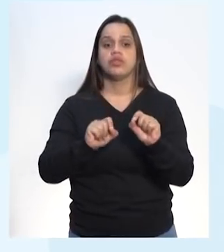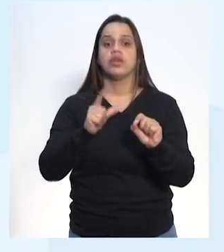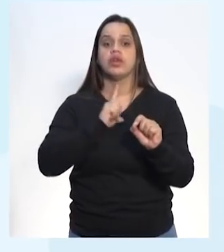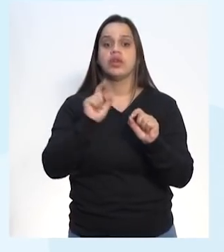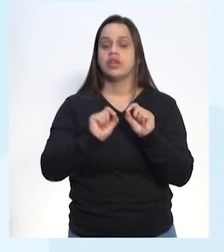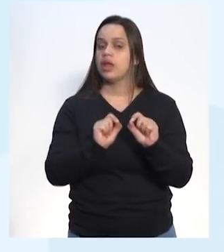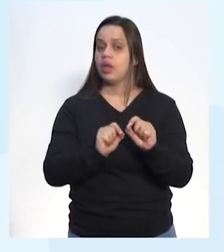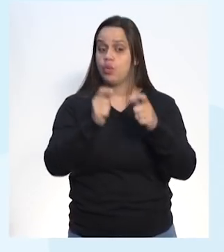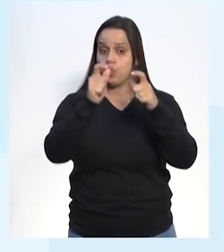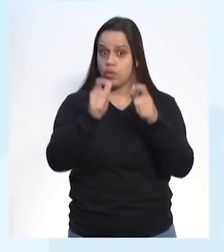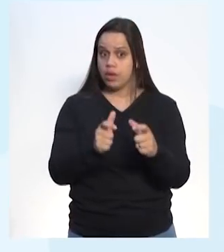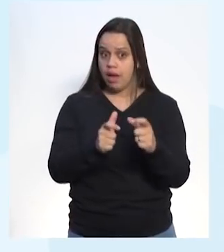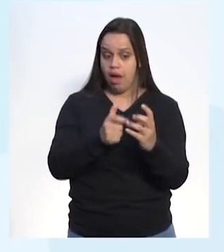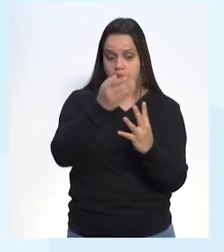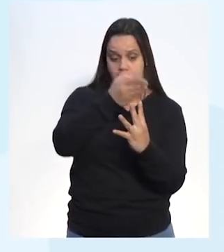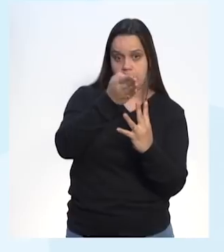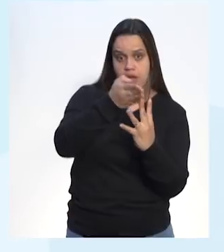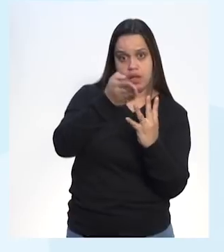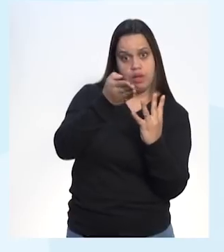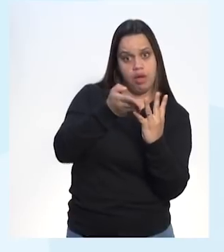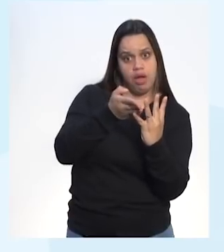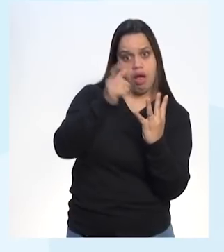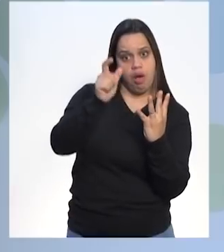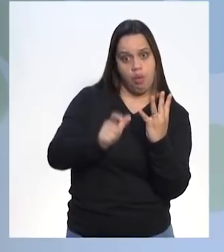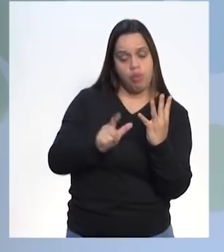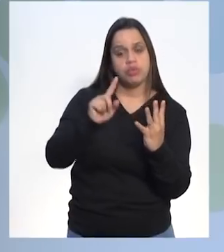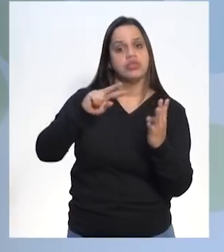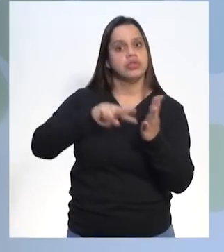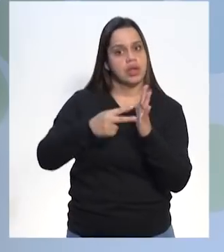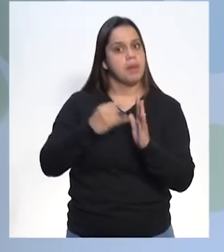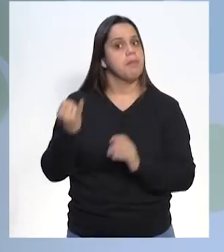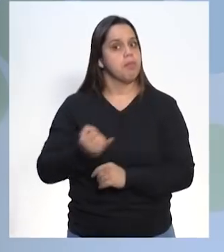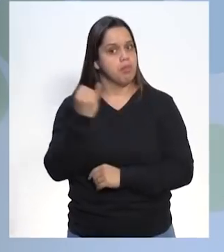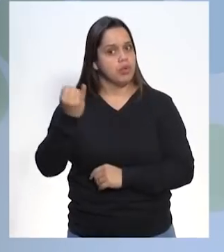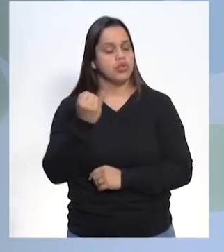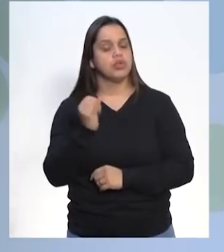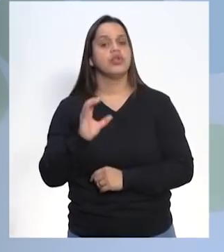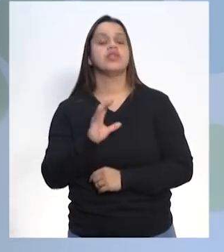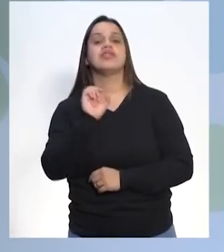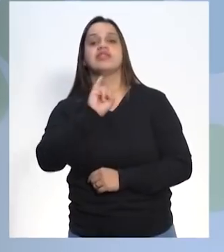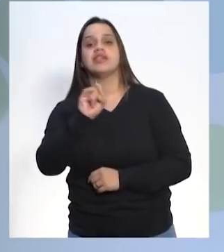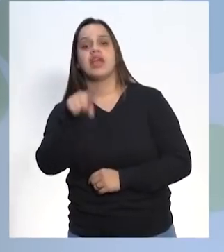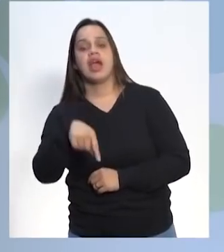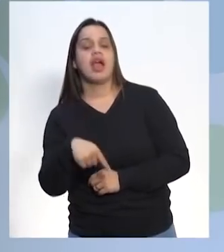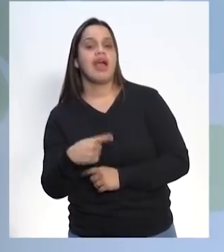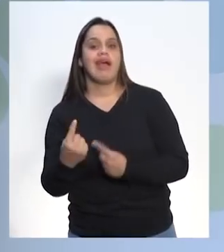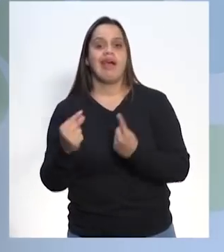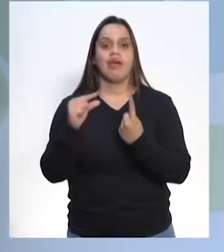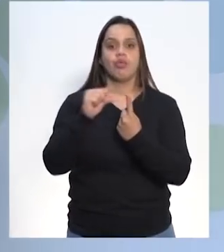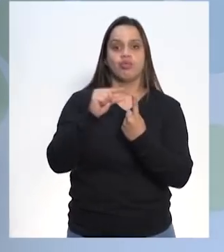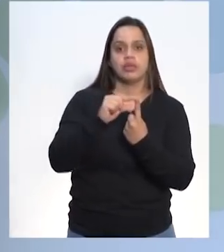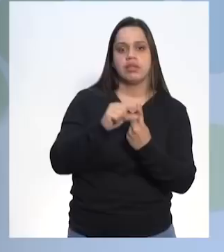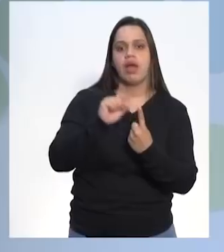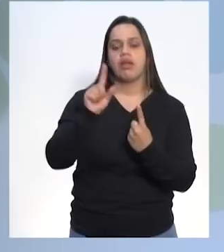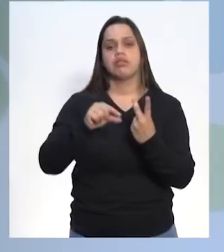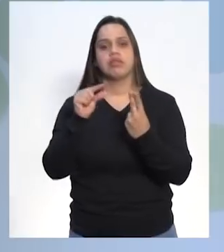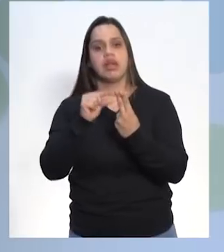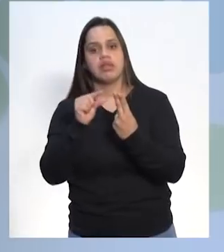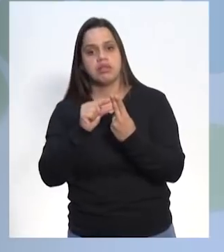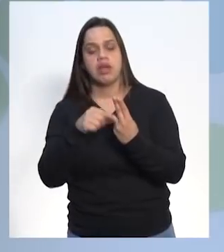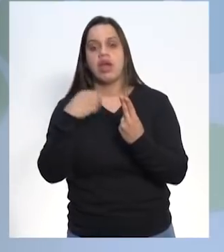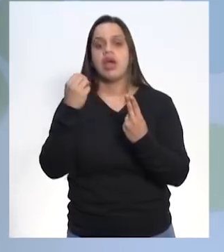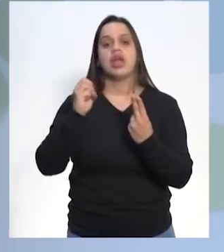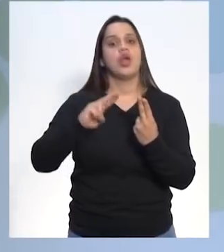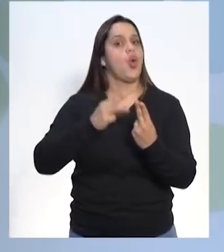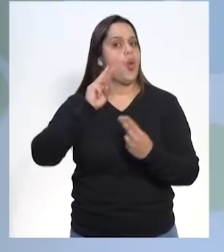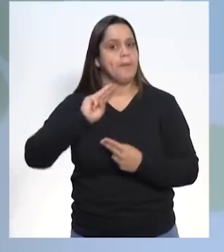muito importante, principalmente para você conseguir classificar em qual unidade ou qual relação ele se encontra, né, Ale? Exatamente. Tem que